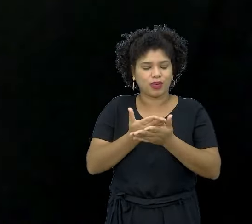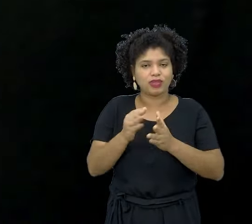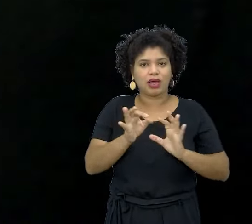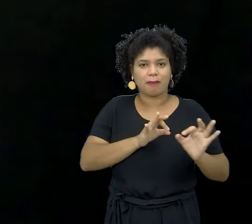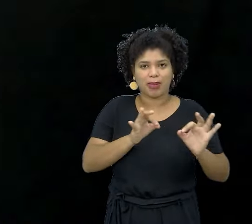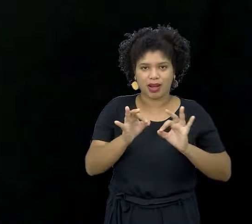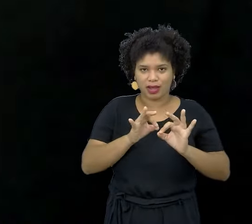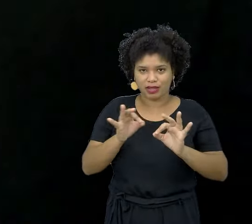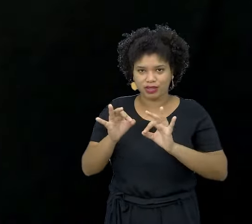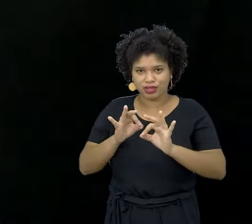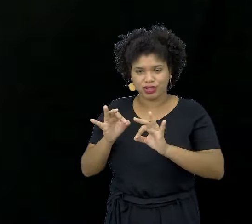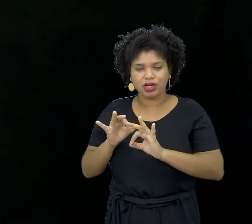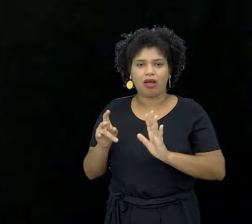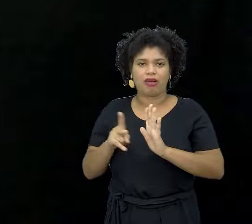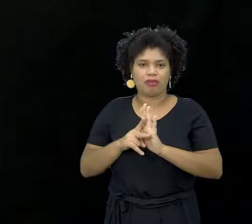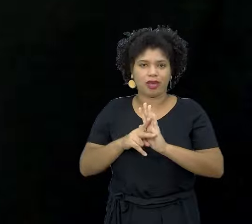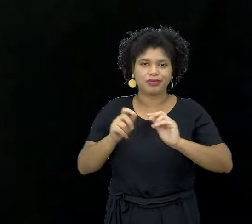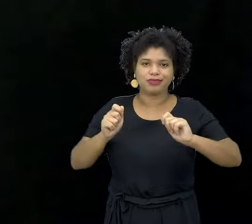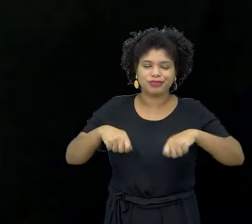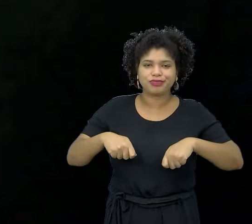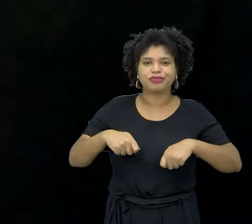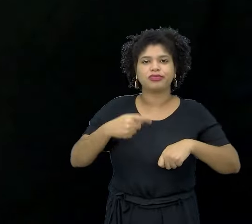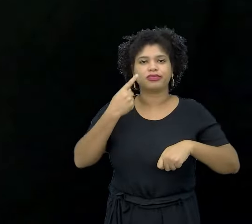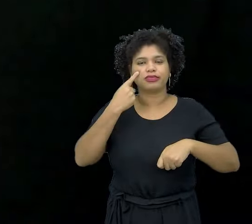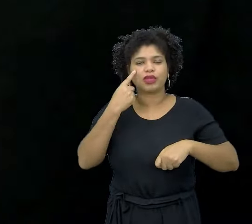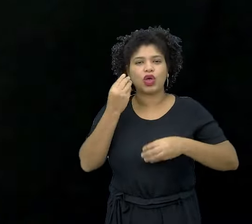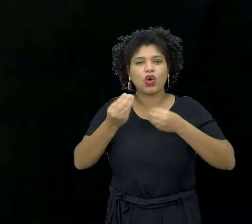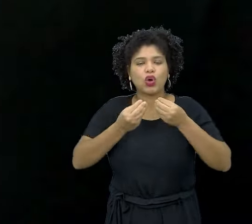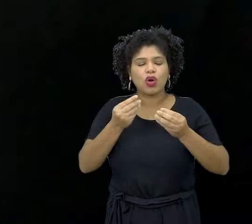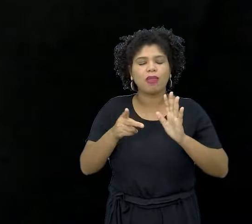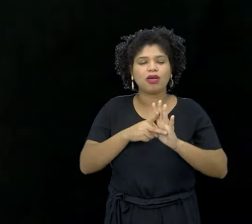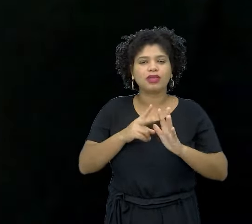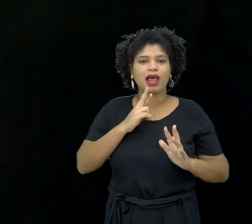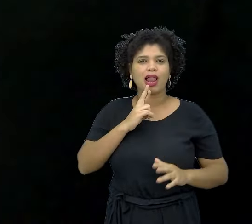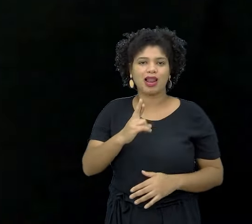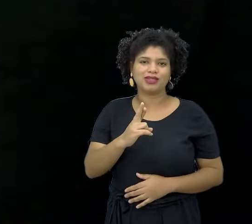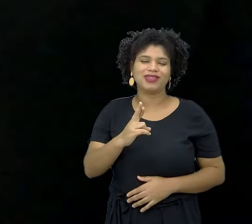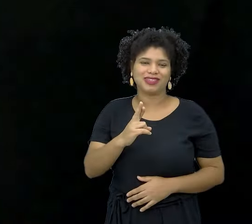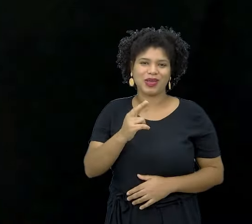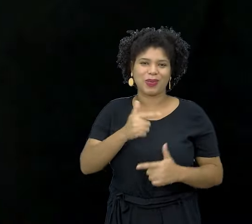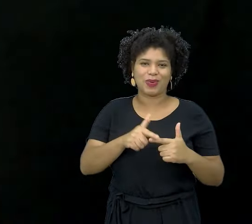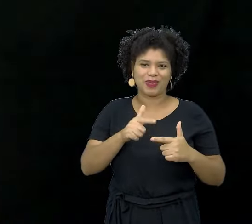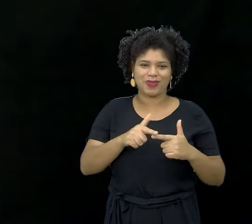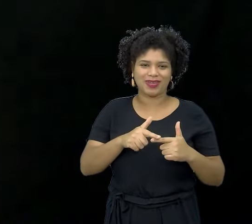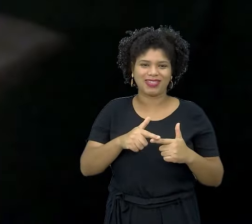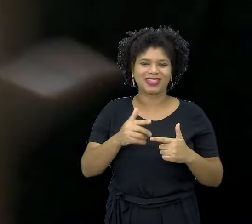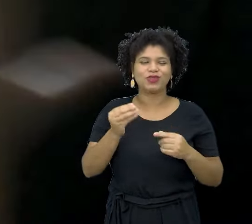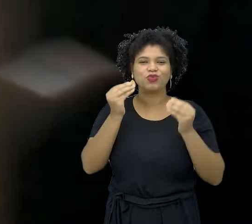planejamento que possa contar com a resolução de problemas.